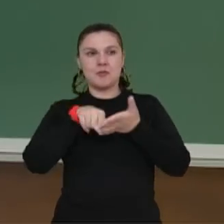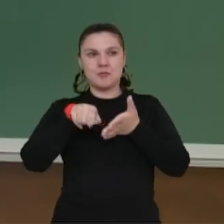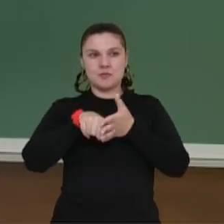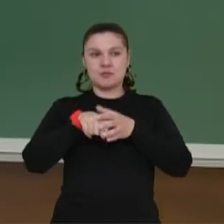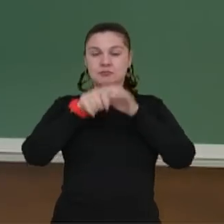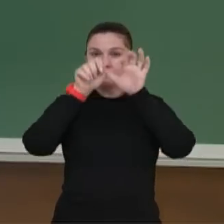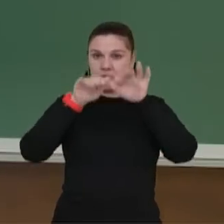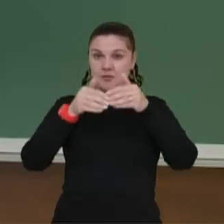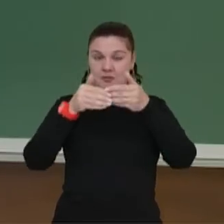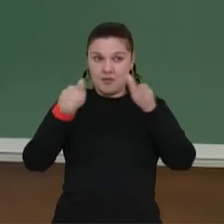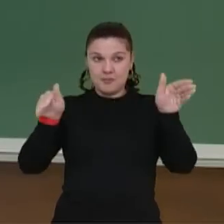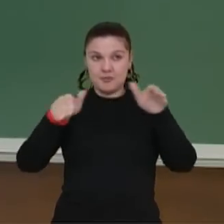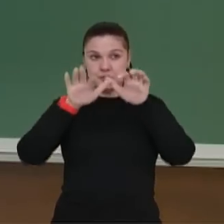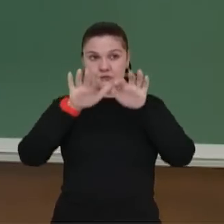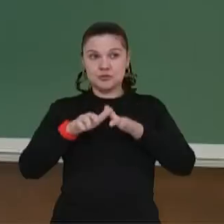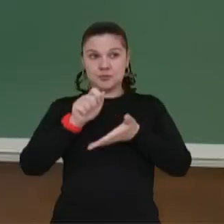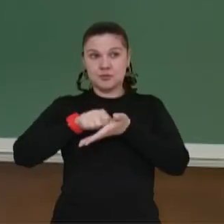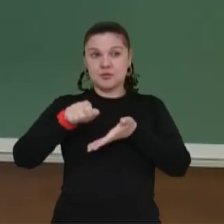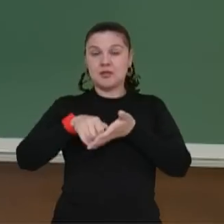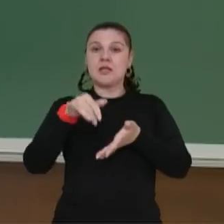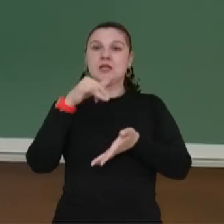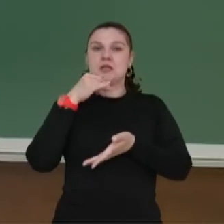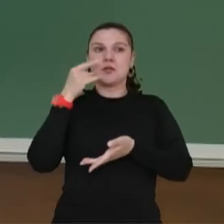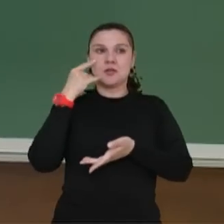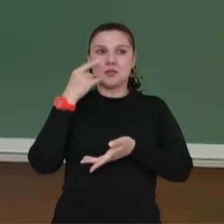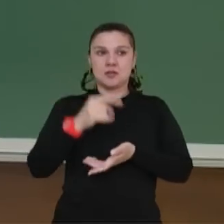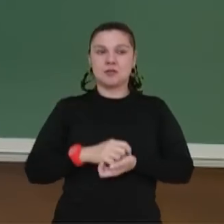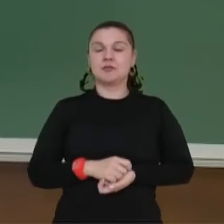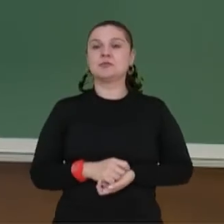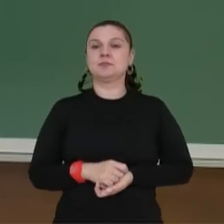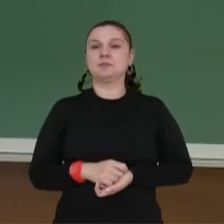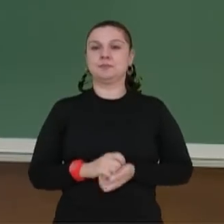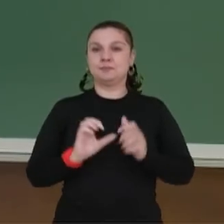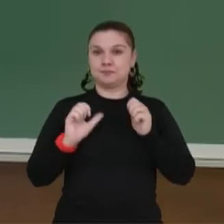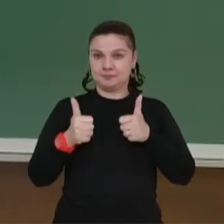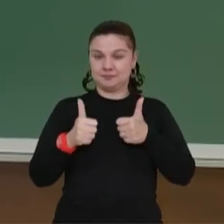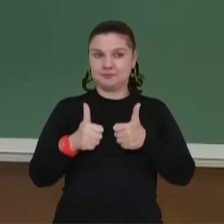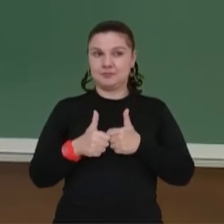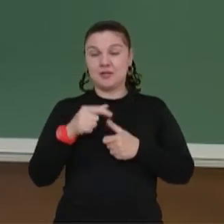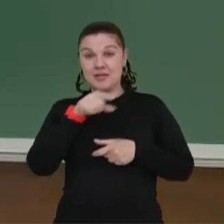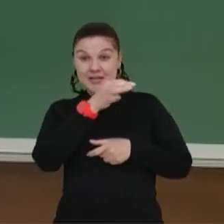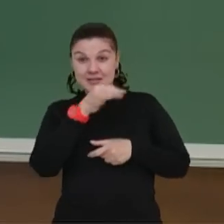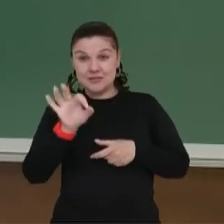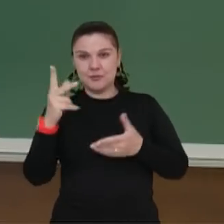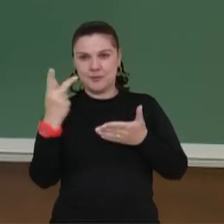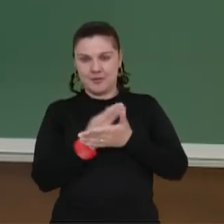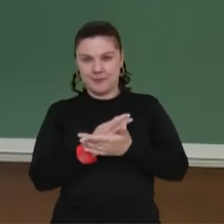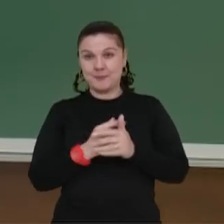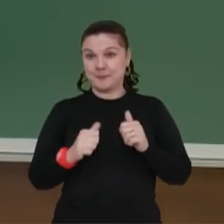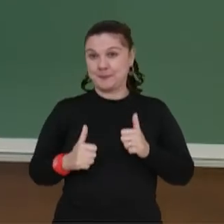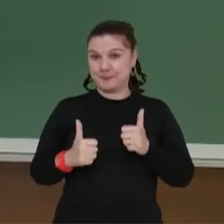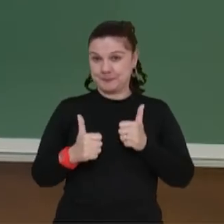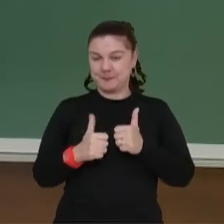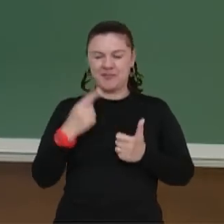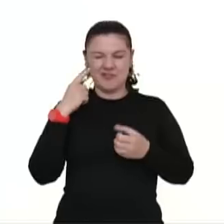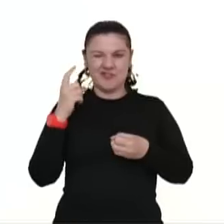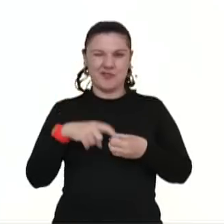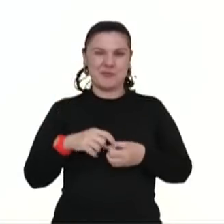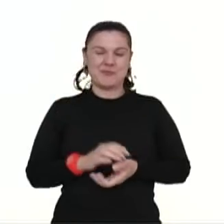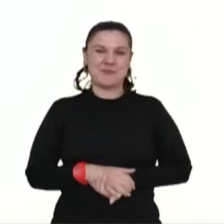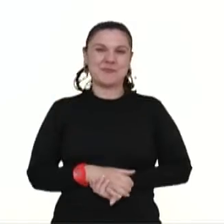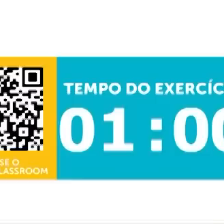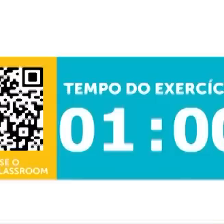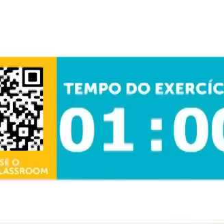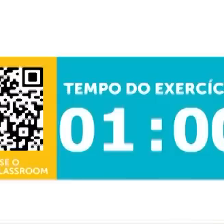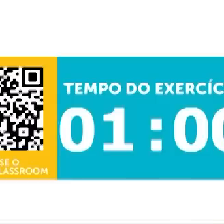chat. Quando abrir o chat para você, anota aí o exemplo de variável estatística, para a gente ver se você entendeu direitinho, tá bom? E eu já volto com a resposta.